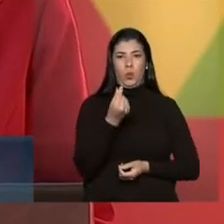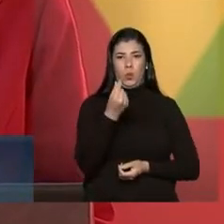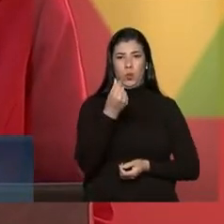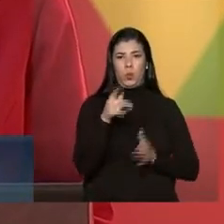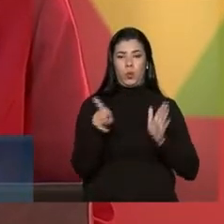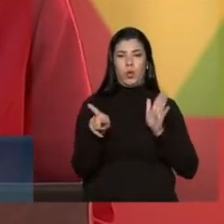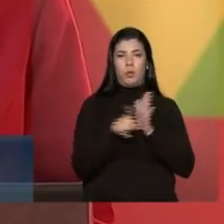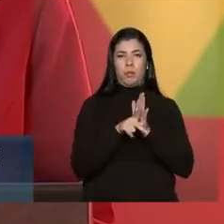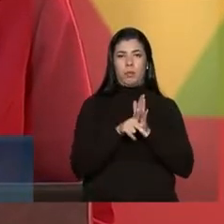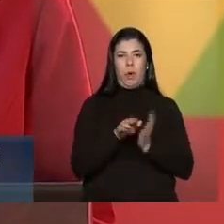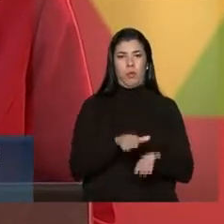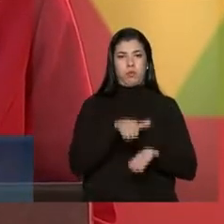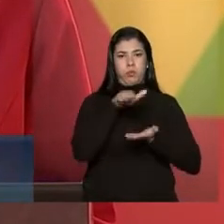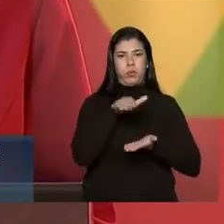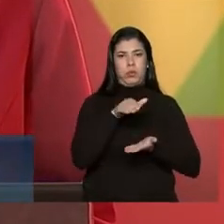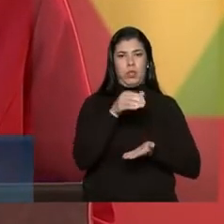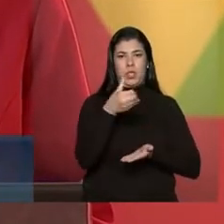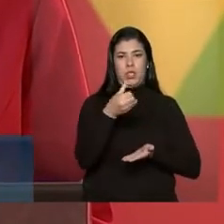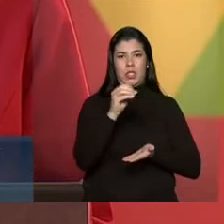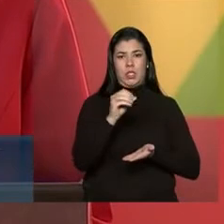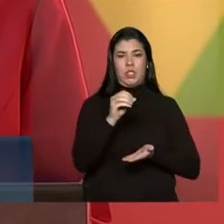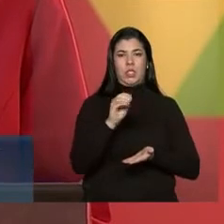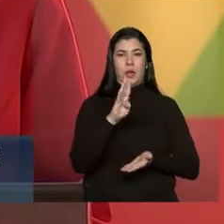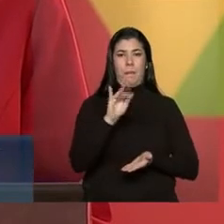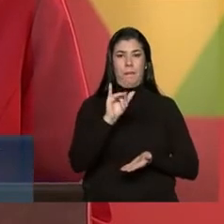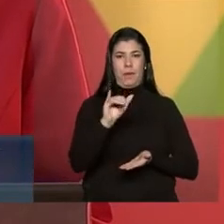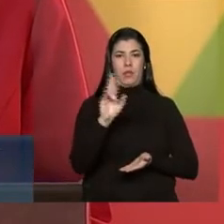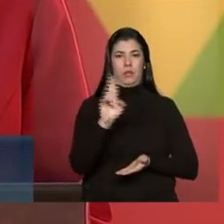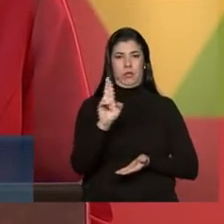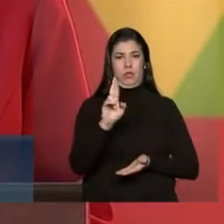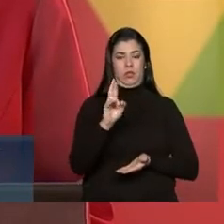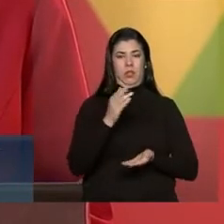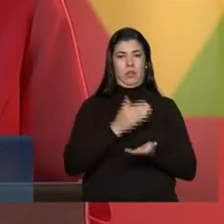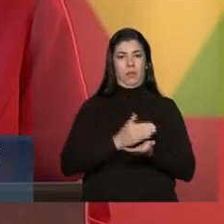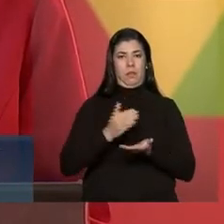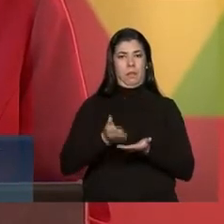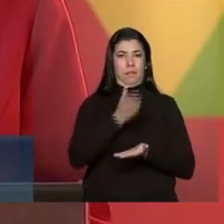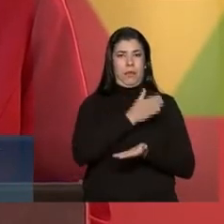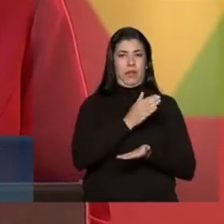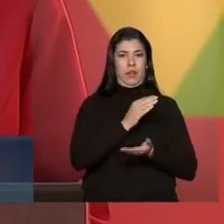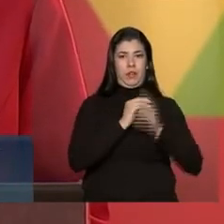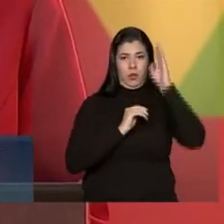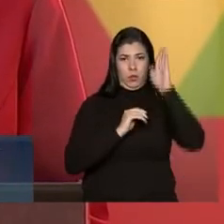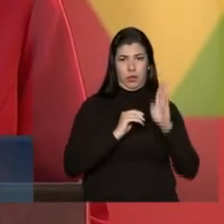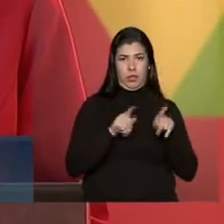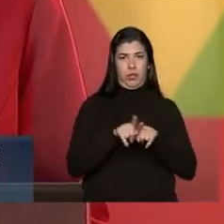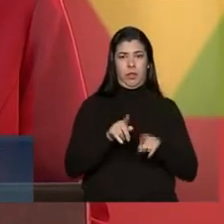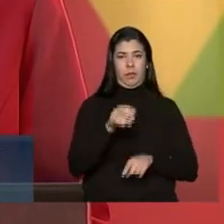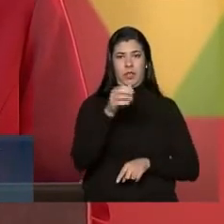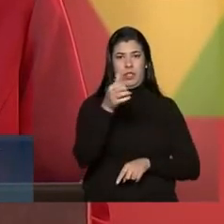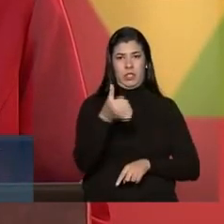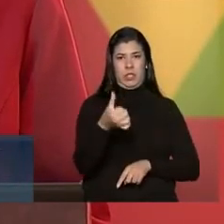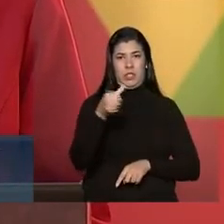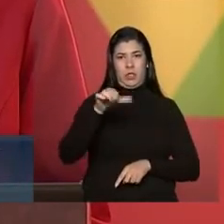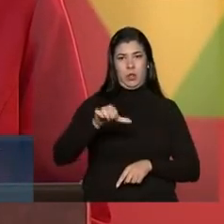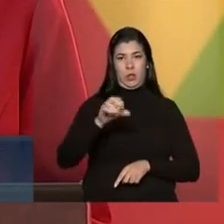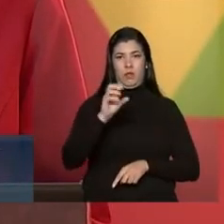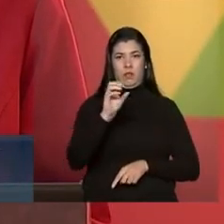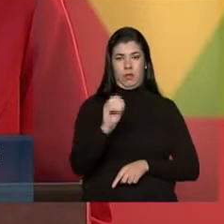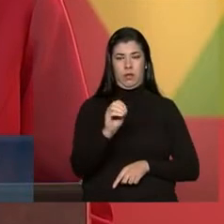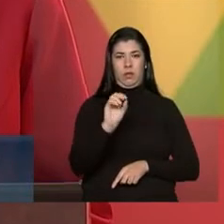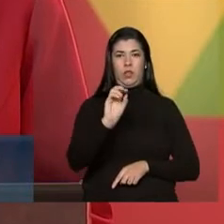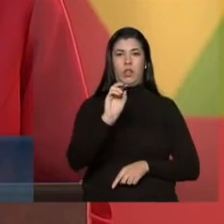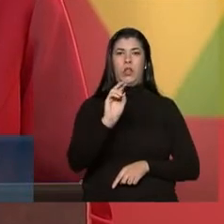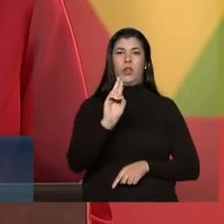no montante de 60 bilhões de reais previstos para a parte brasileira e 190 bilhões de